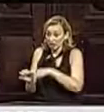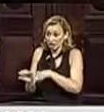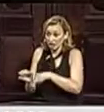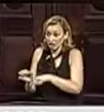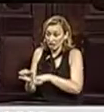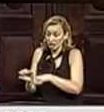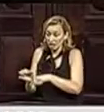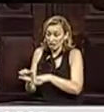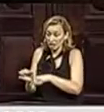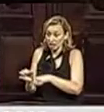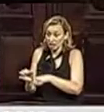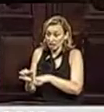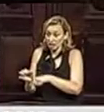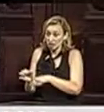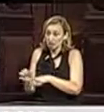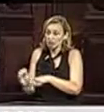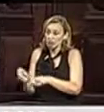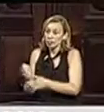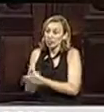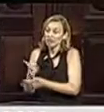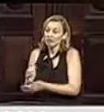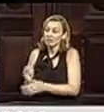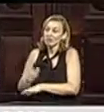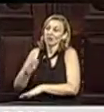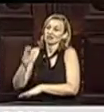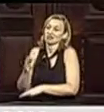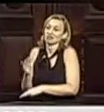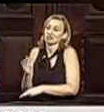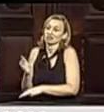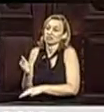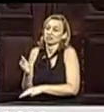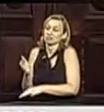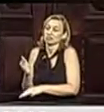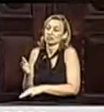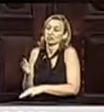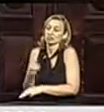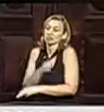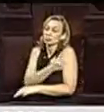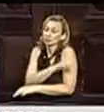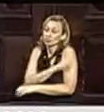mãe do Estado do Rio de Janeiro, mas ela, infelizmente, é a madrasta do Estado do Rio de Janeiro. Obrigado.